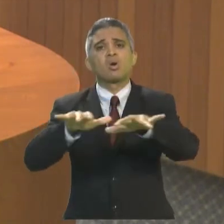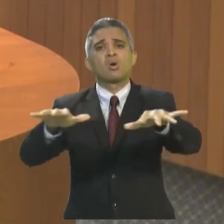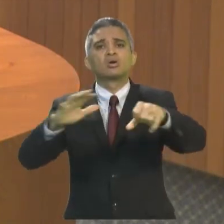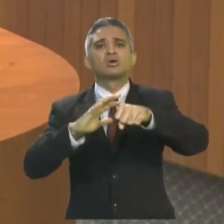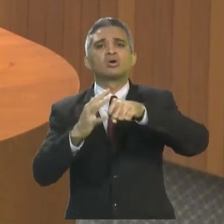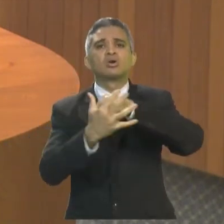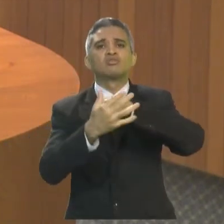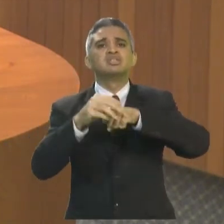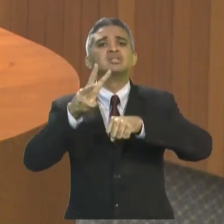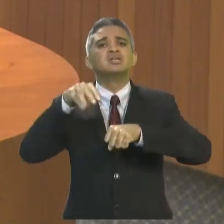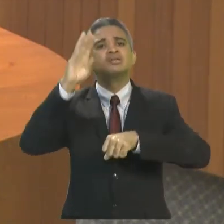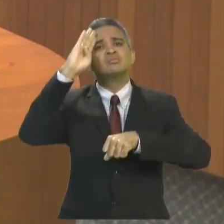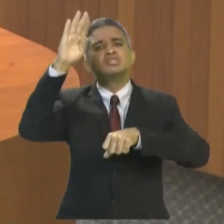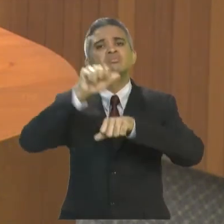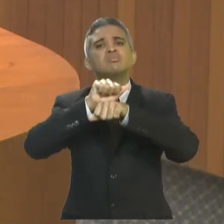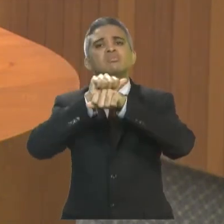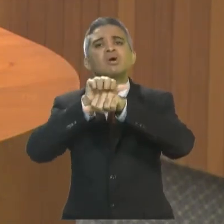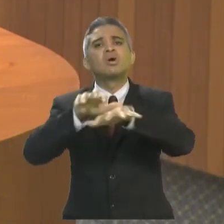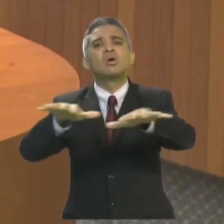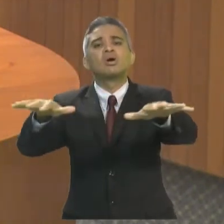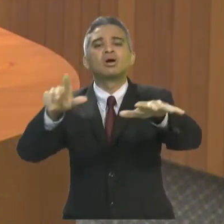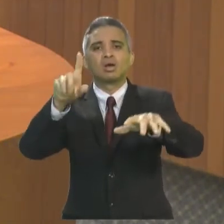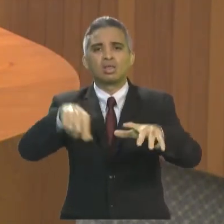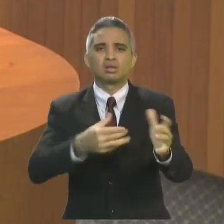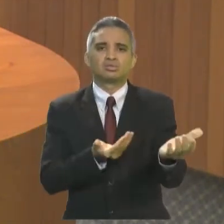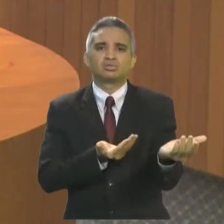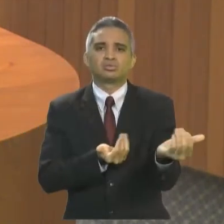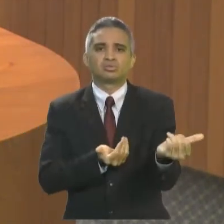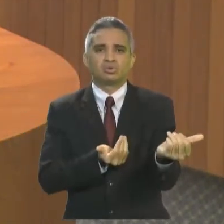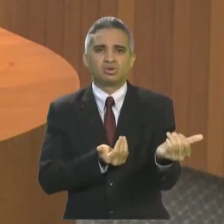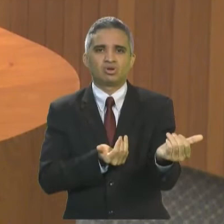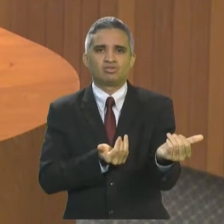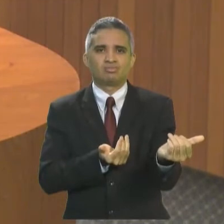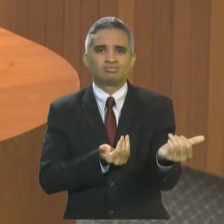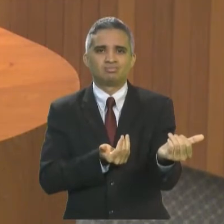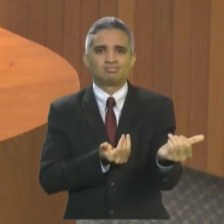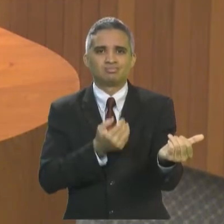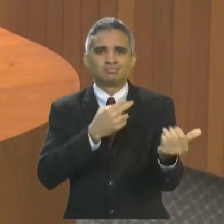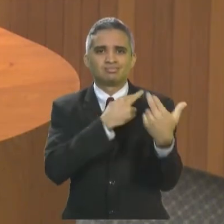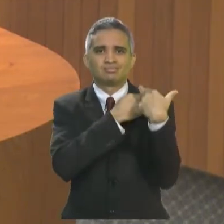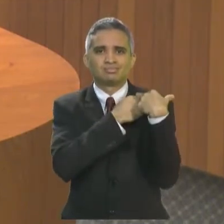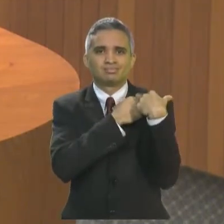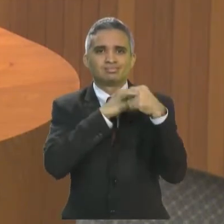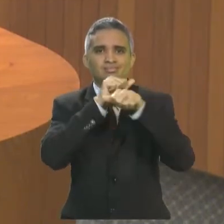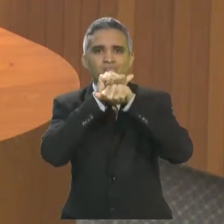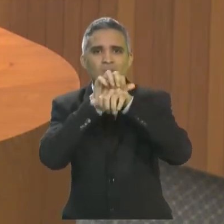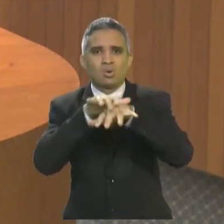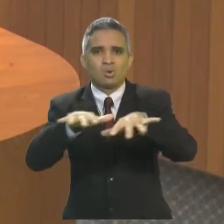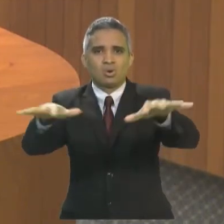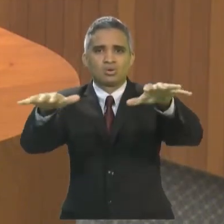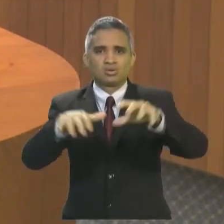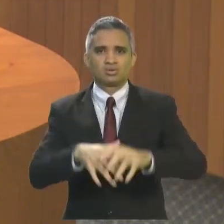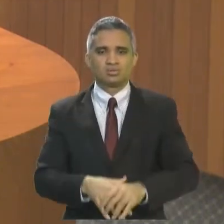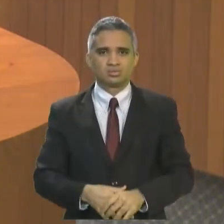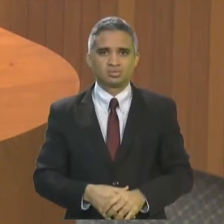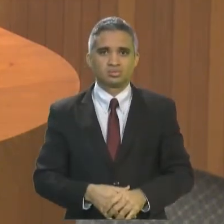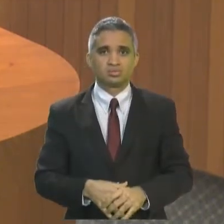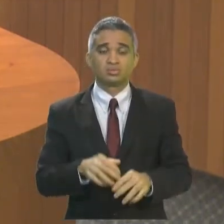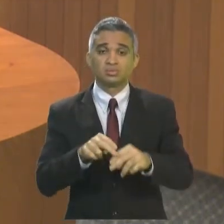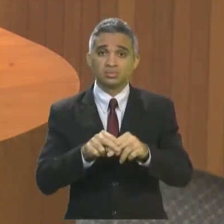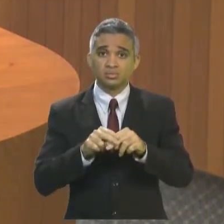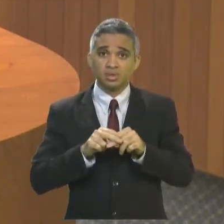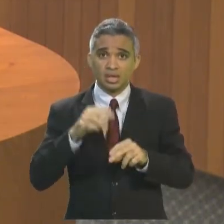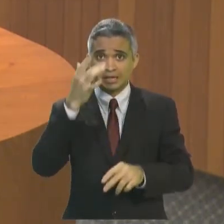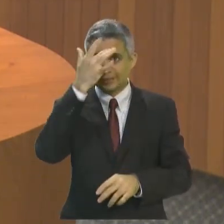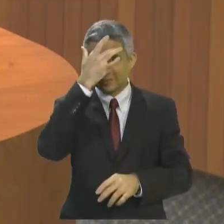estabelecido. Então, nesse momento, a principal medida que não está sendo discutida e deveria estar, porque o pessoal só